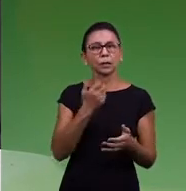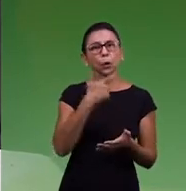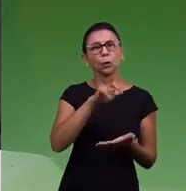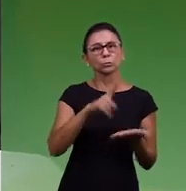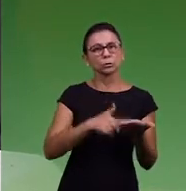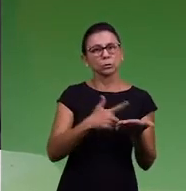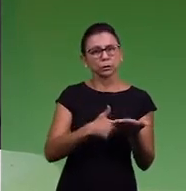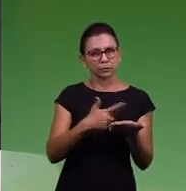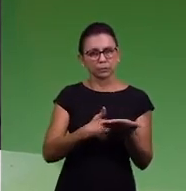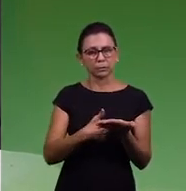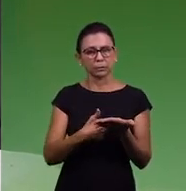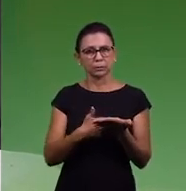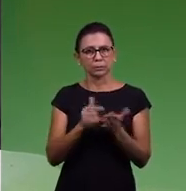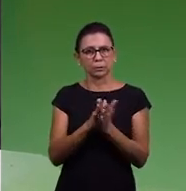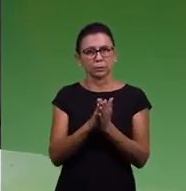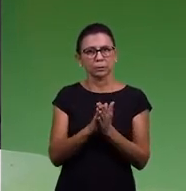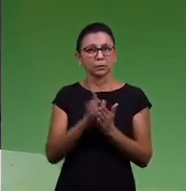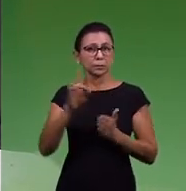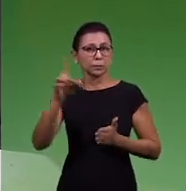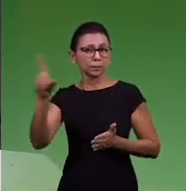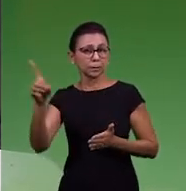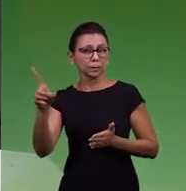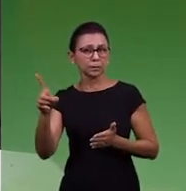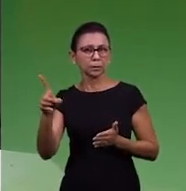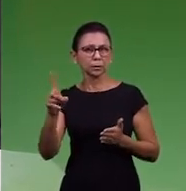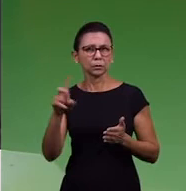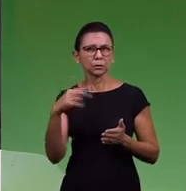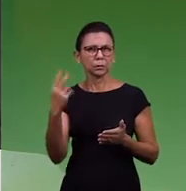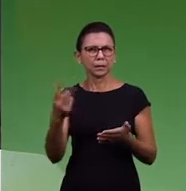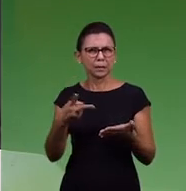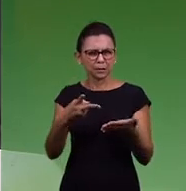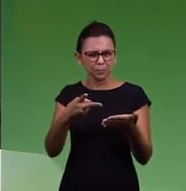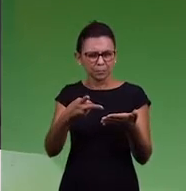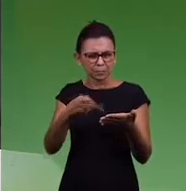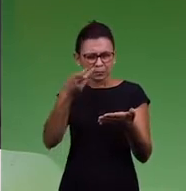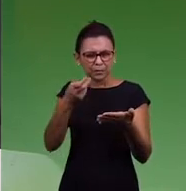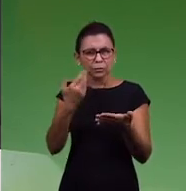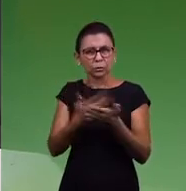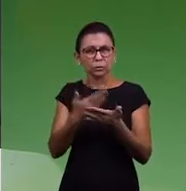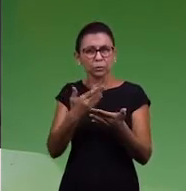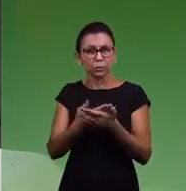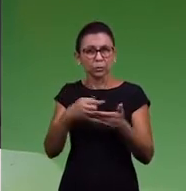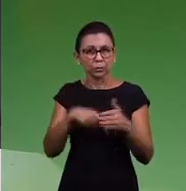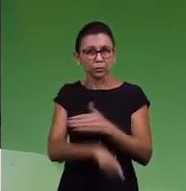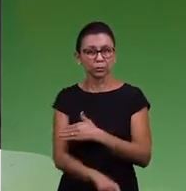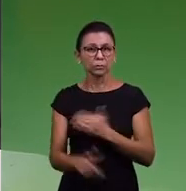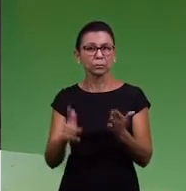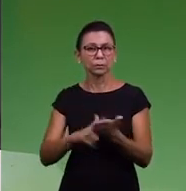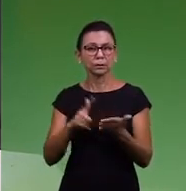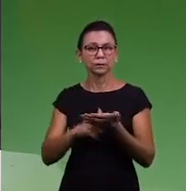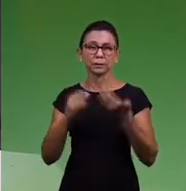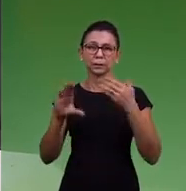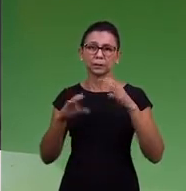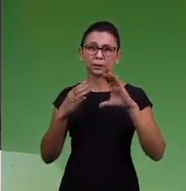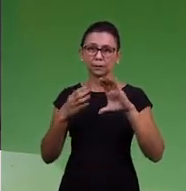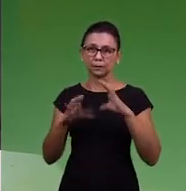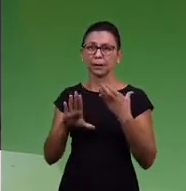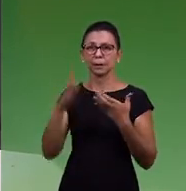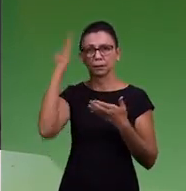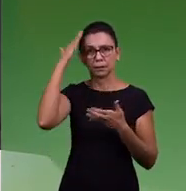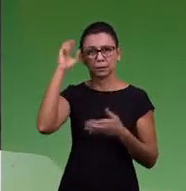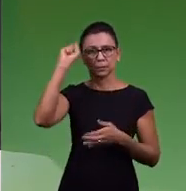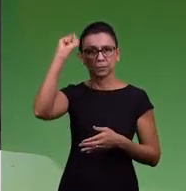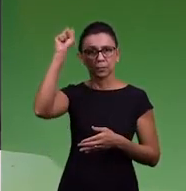na verdade, a partir do momento que nós começamos a penetrar na profundidade das revelações do livro de Cantares de Salomão, nós